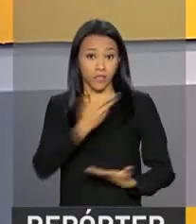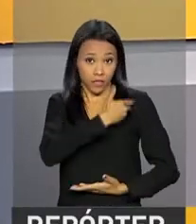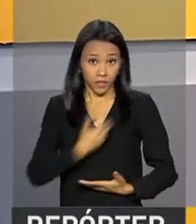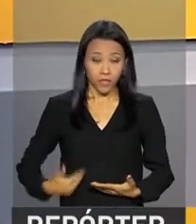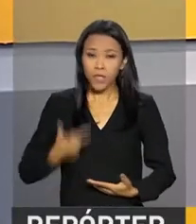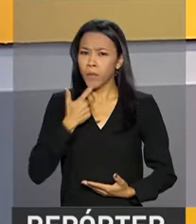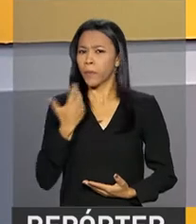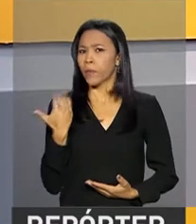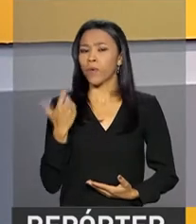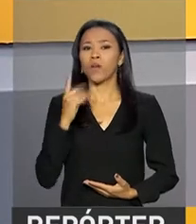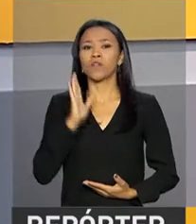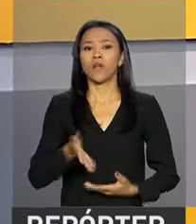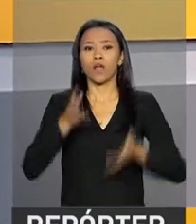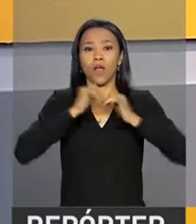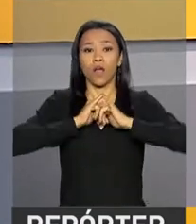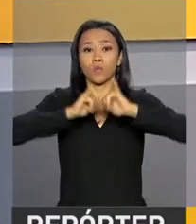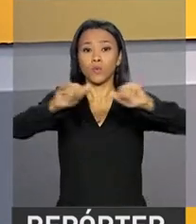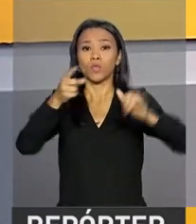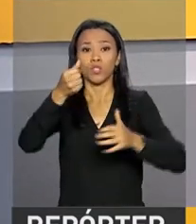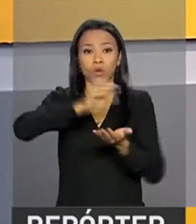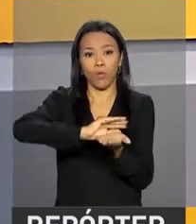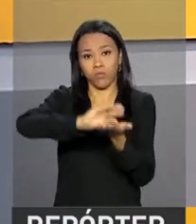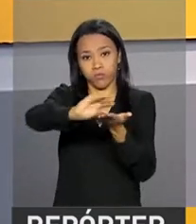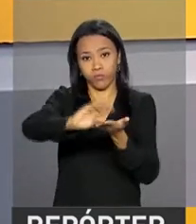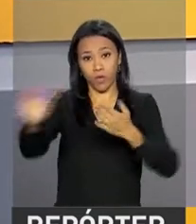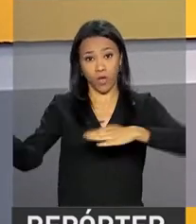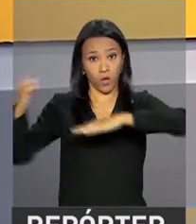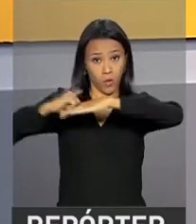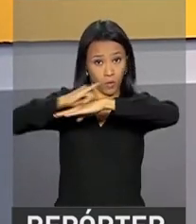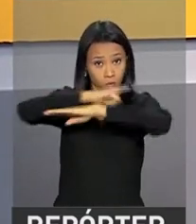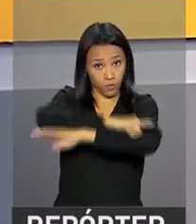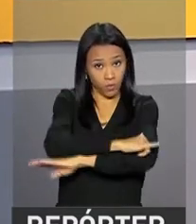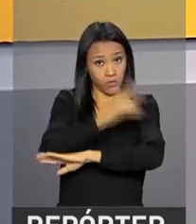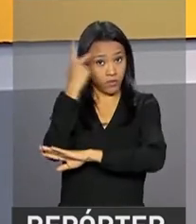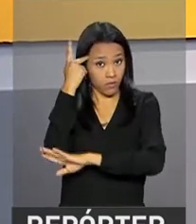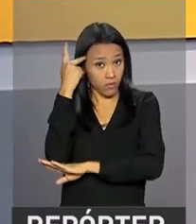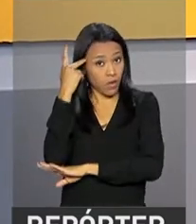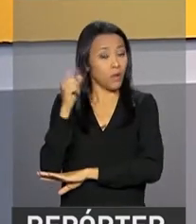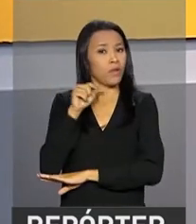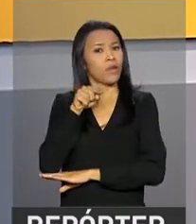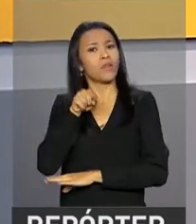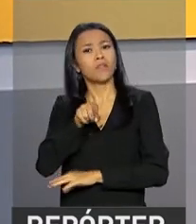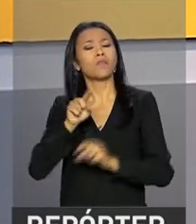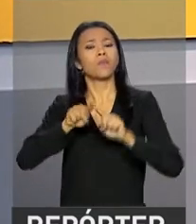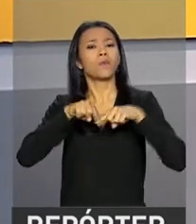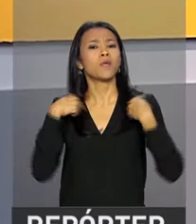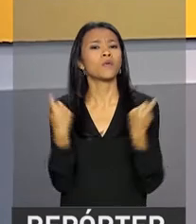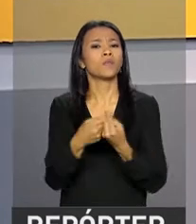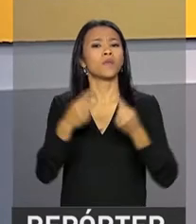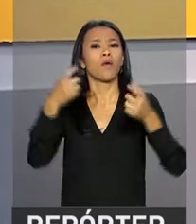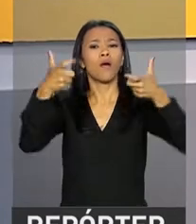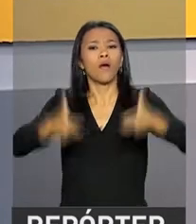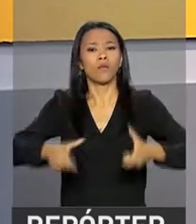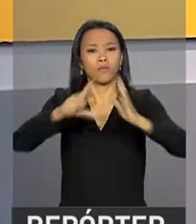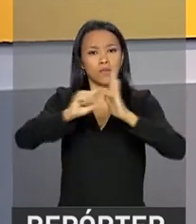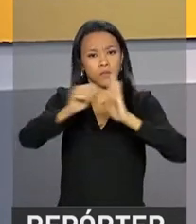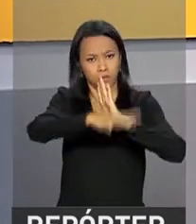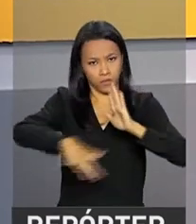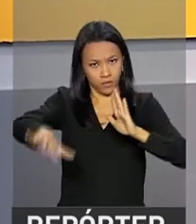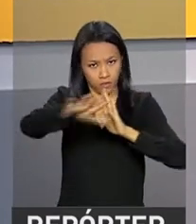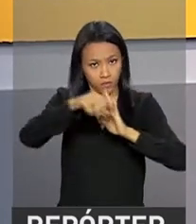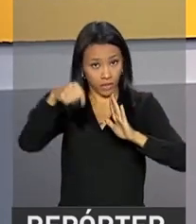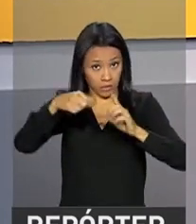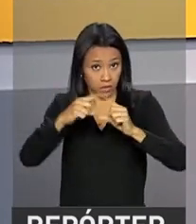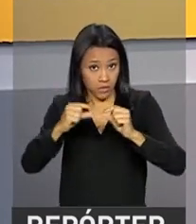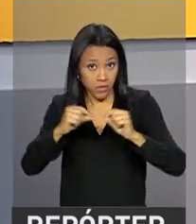anunciou há pouco recursos para o aeroporto de ribeirão preto em são paulo em uma cerimônia no palácio do planalto aqui em brasília foi